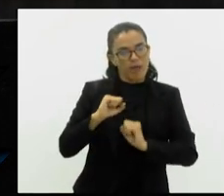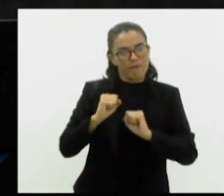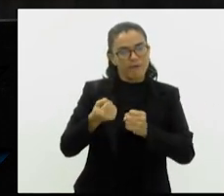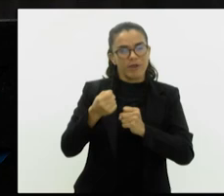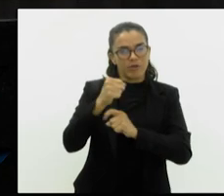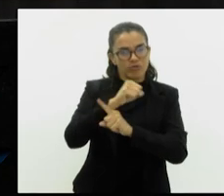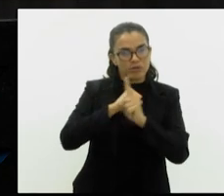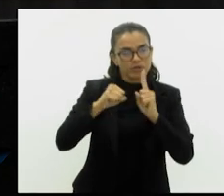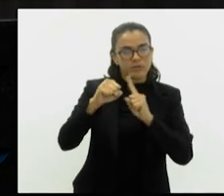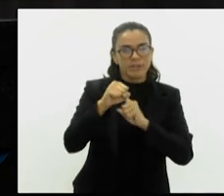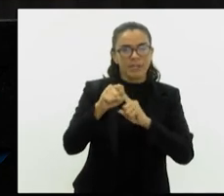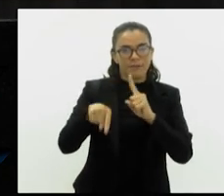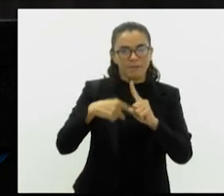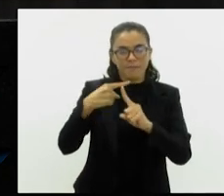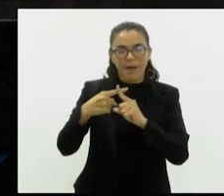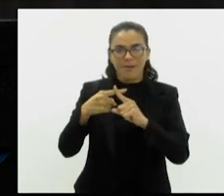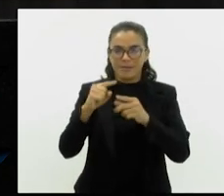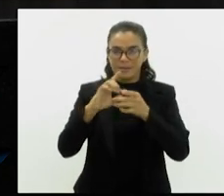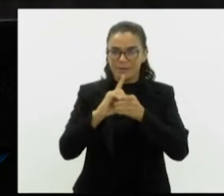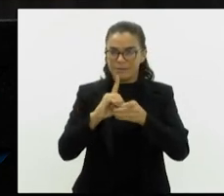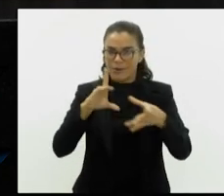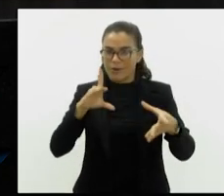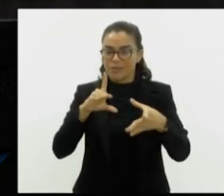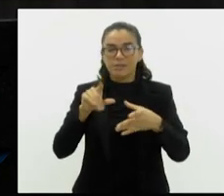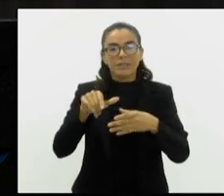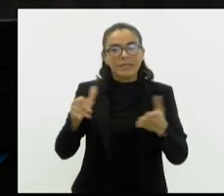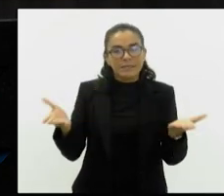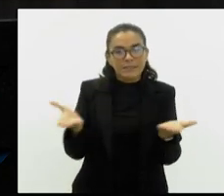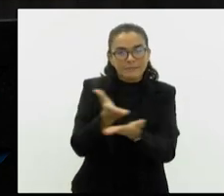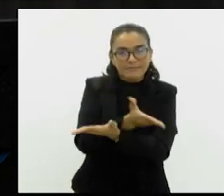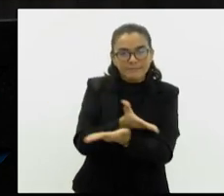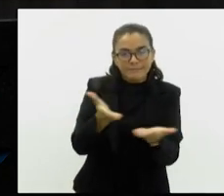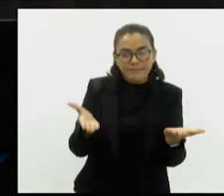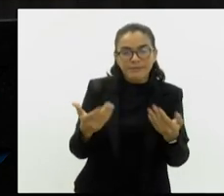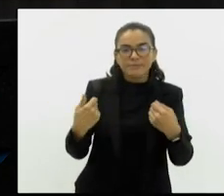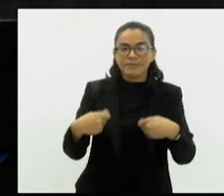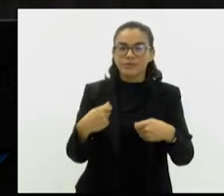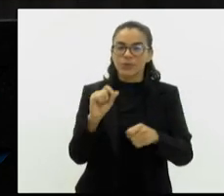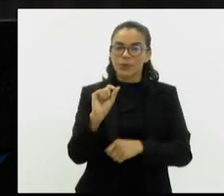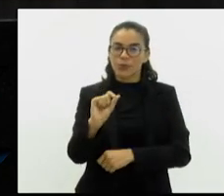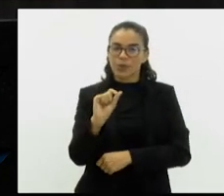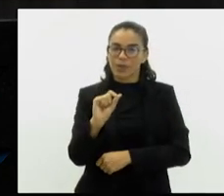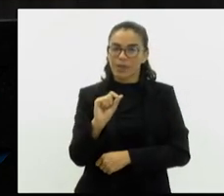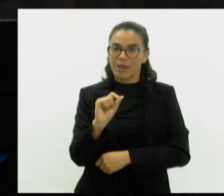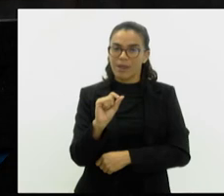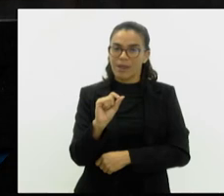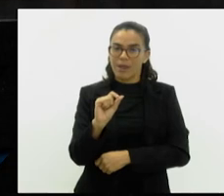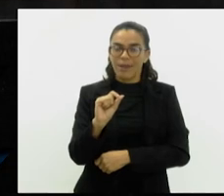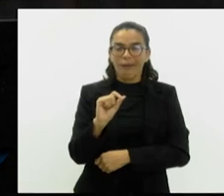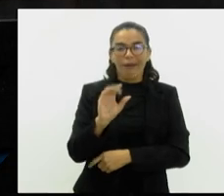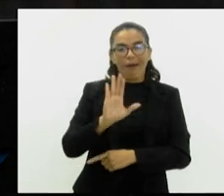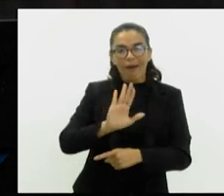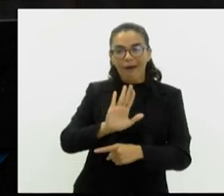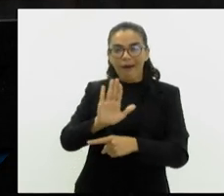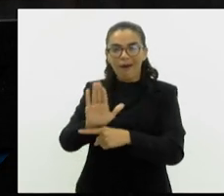Democrata acho que essa mediação tem que ser do lado dos menos